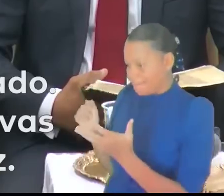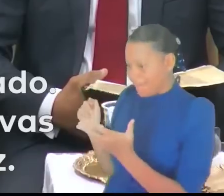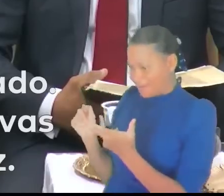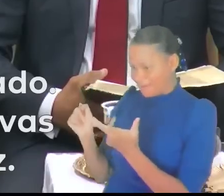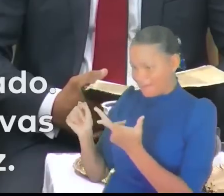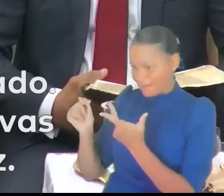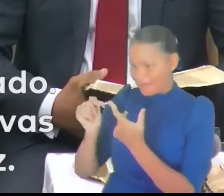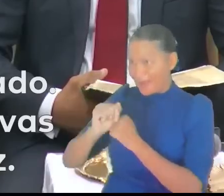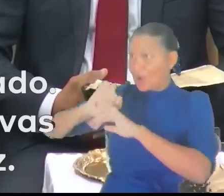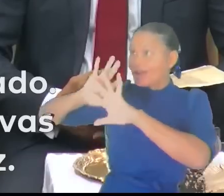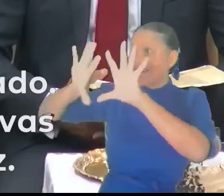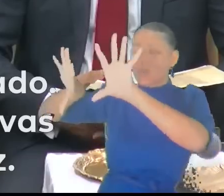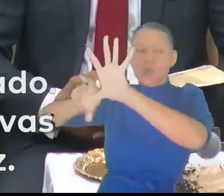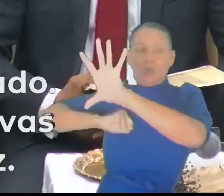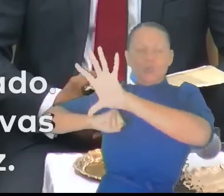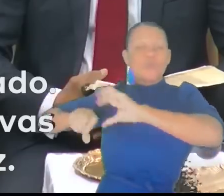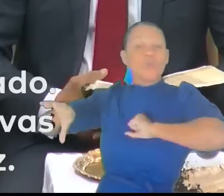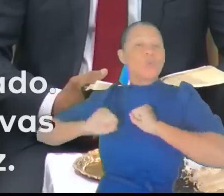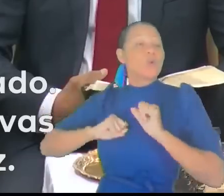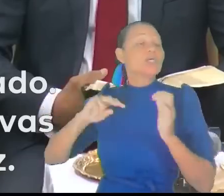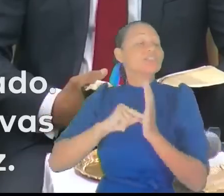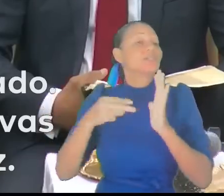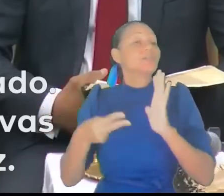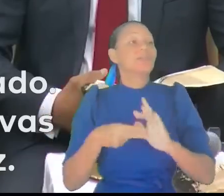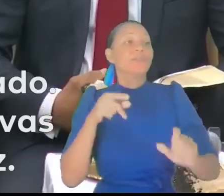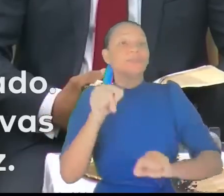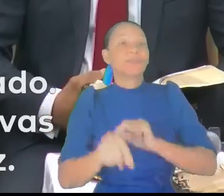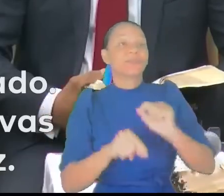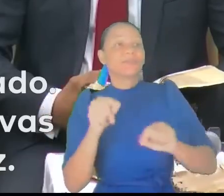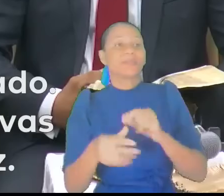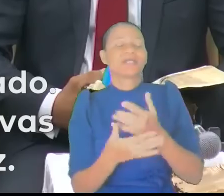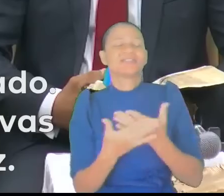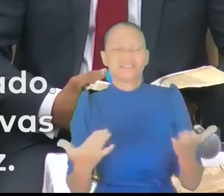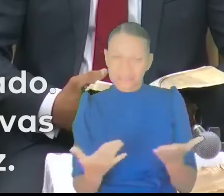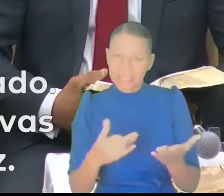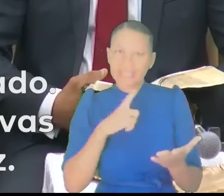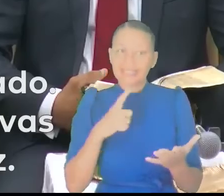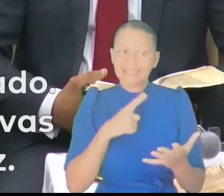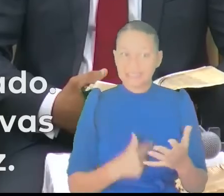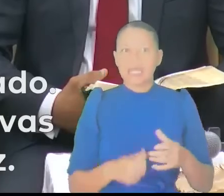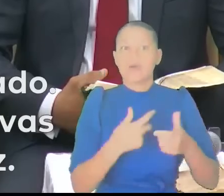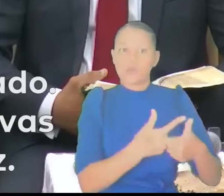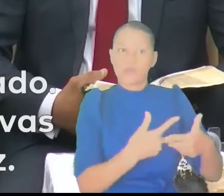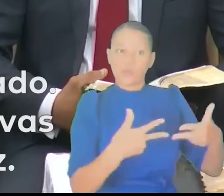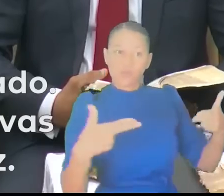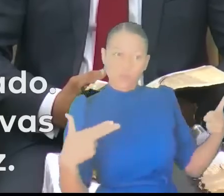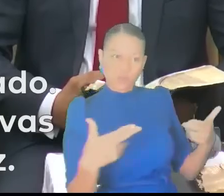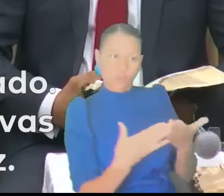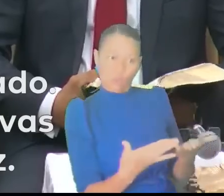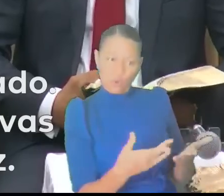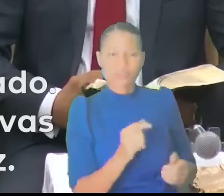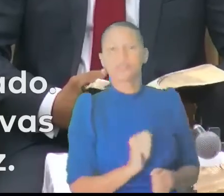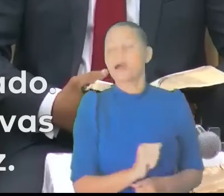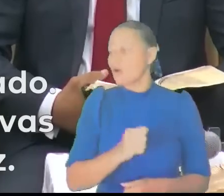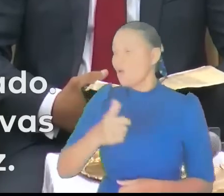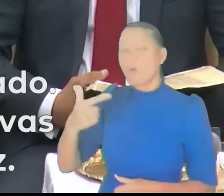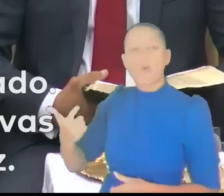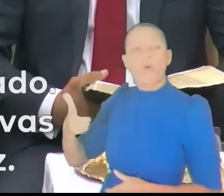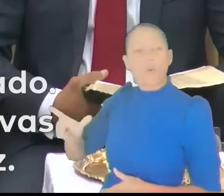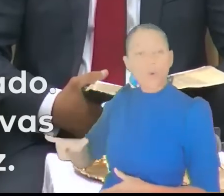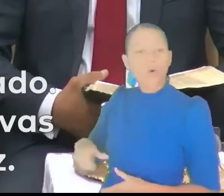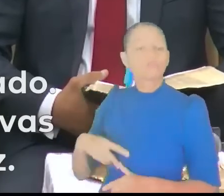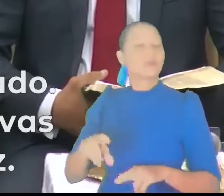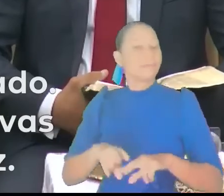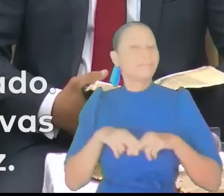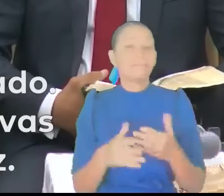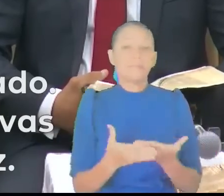da luz. Quer dizer que nós estamos entre uma coisa e outra. Porventura,